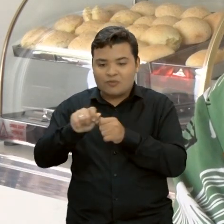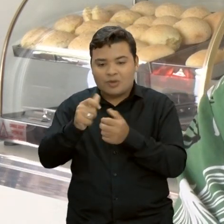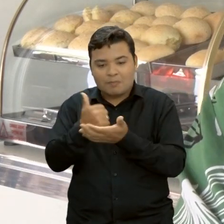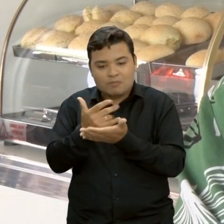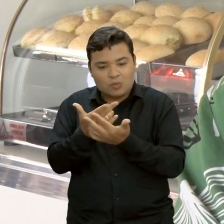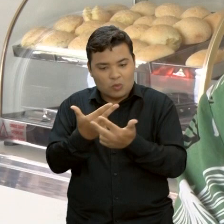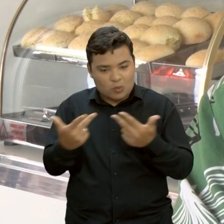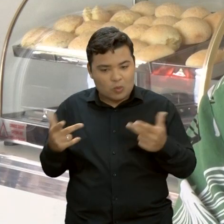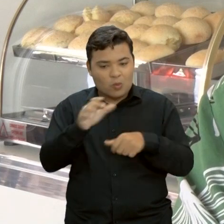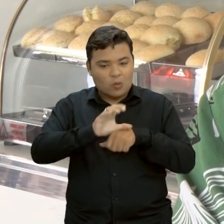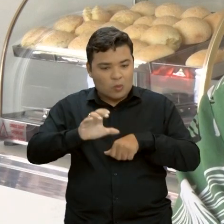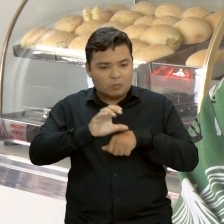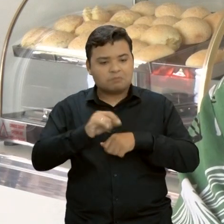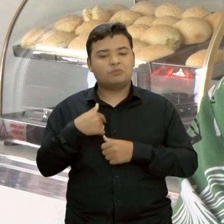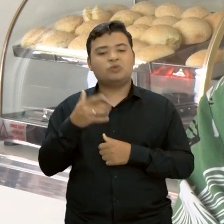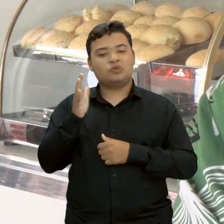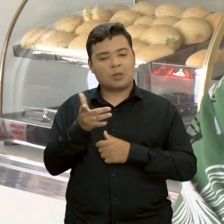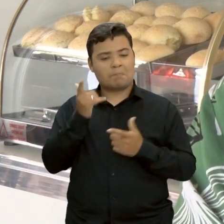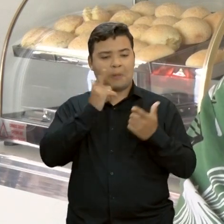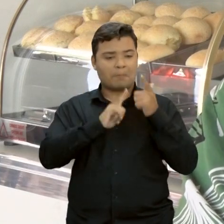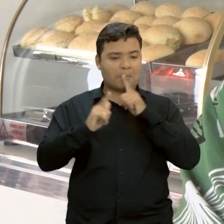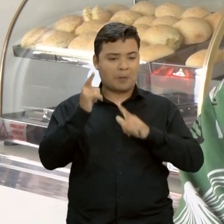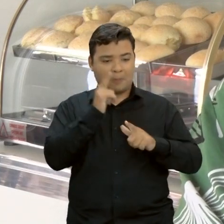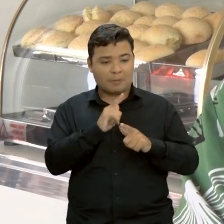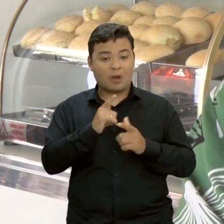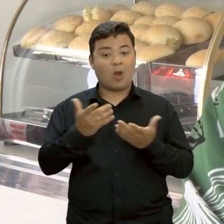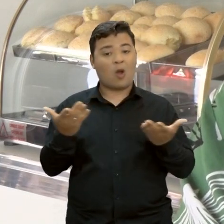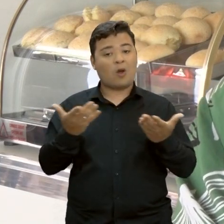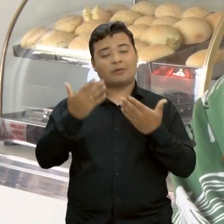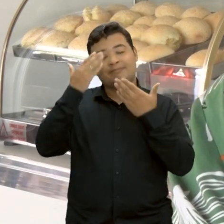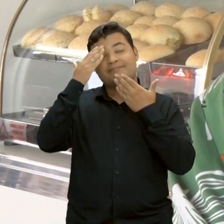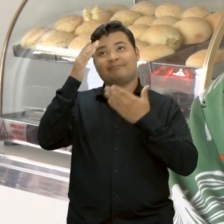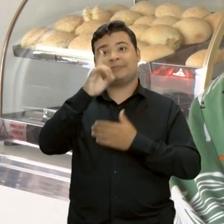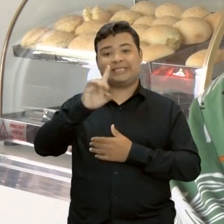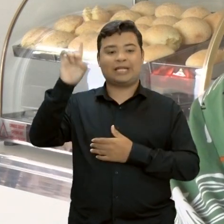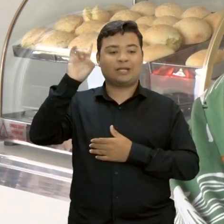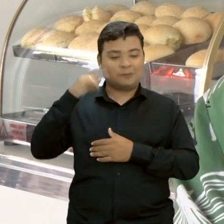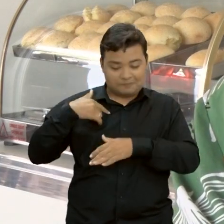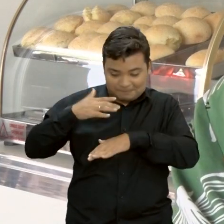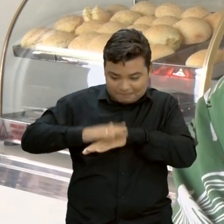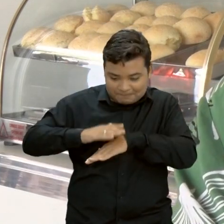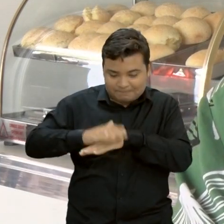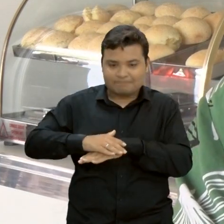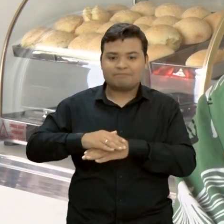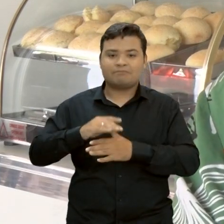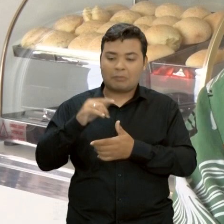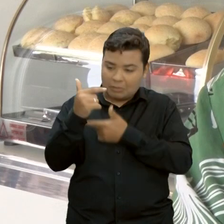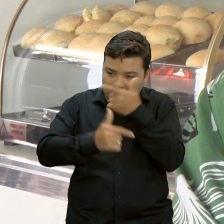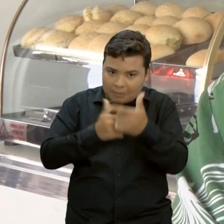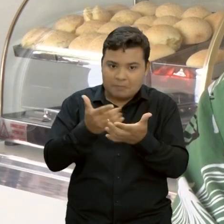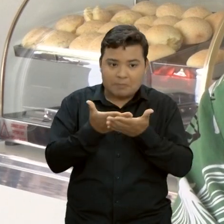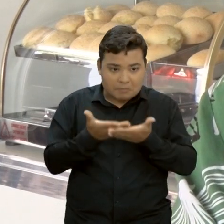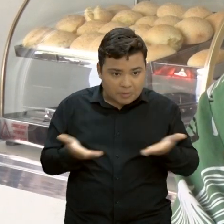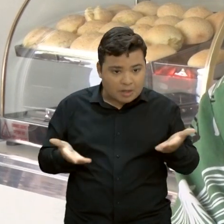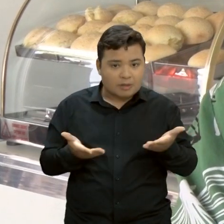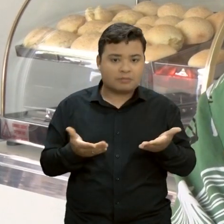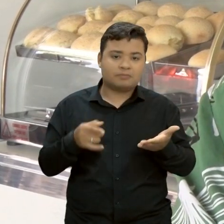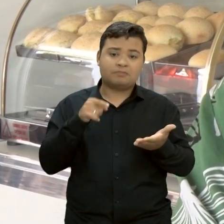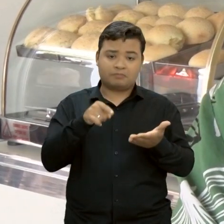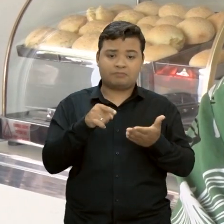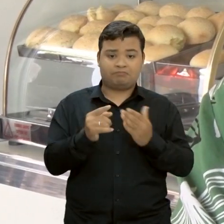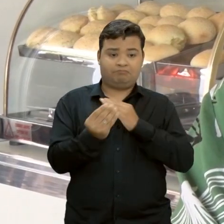fazer e fiz já vários cursos e hoje, graças a Deus, estou pondo em prática, né, e é o que está, né, assim,